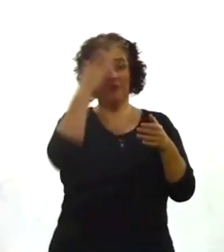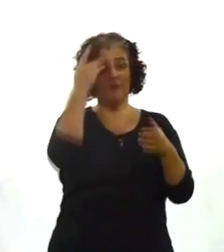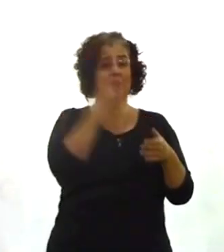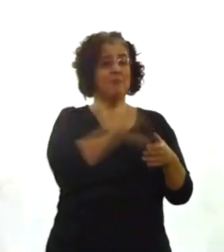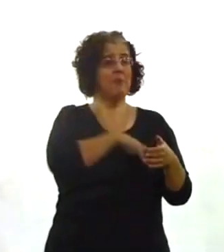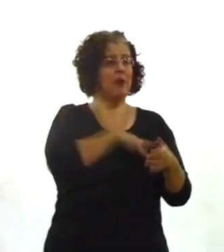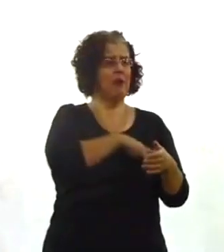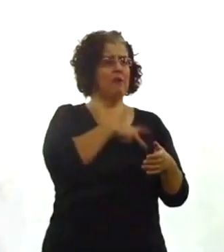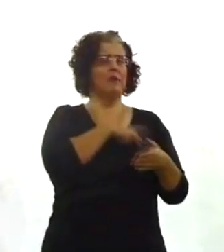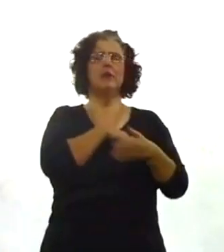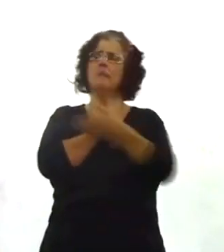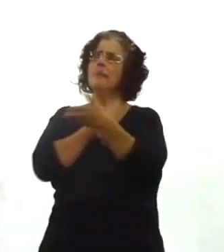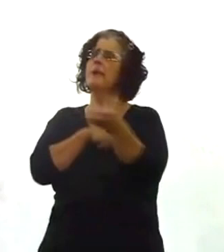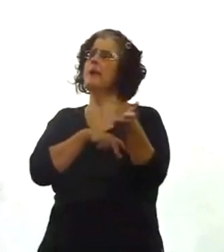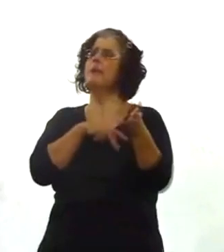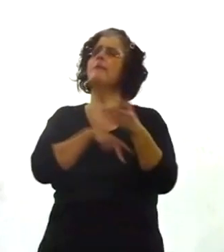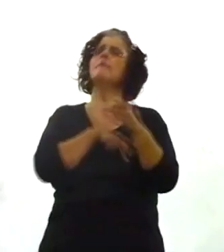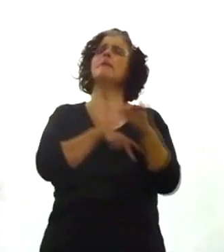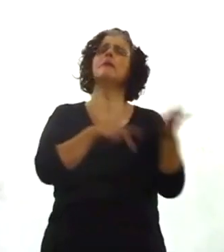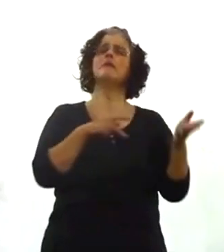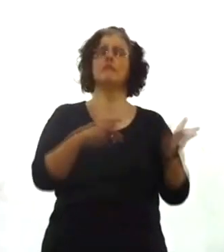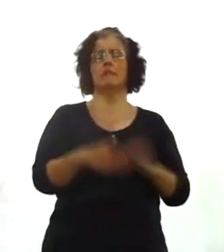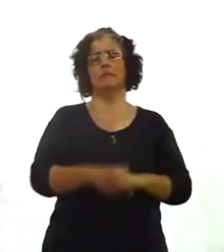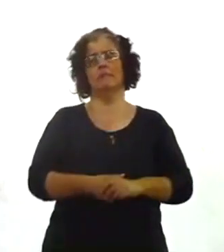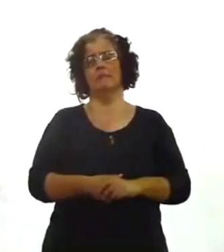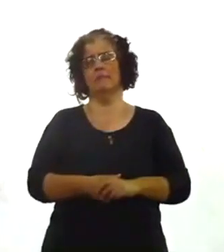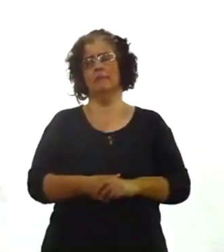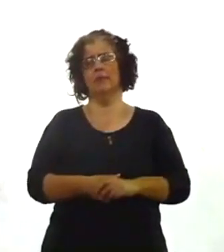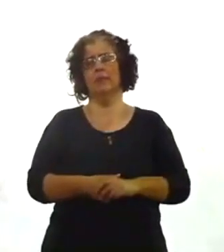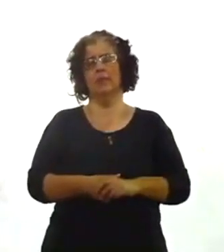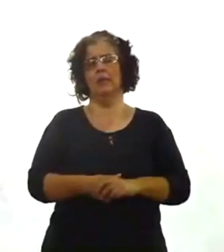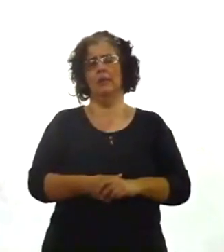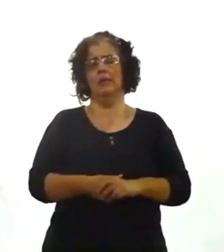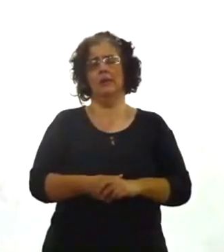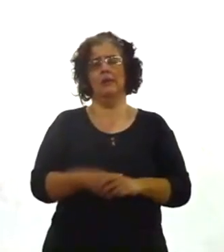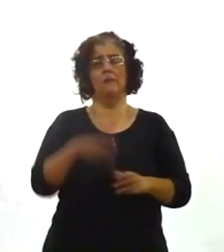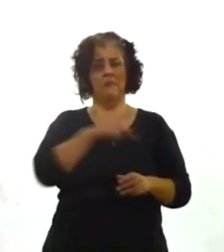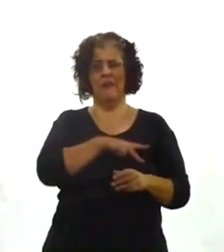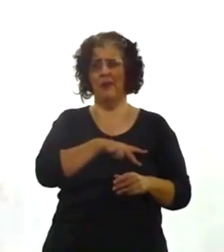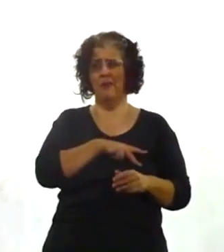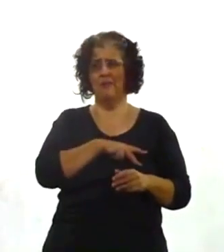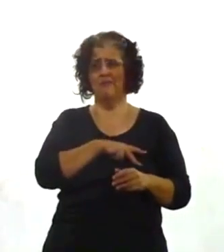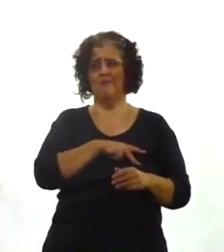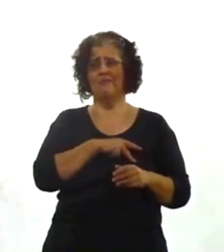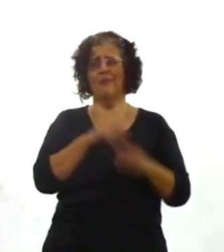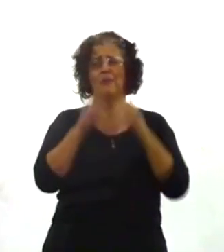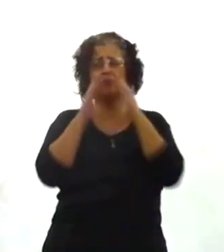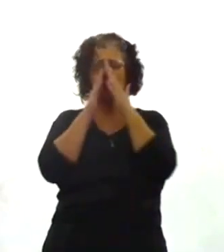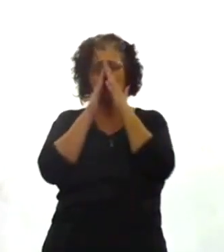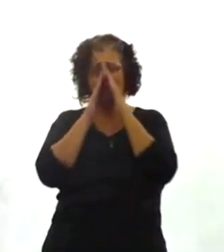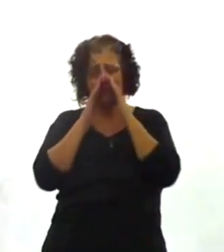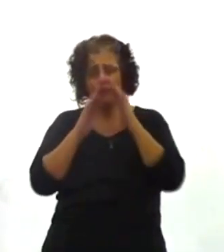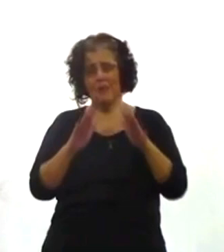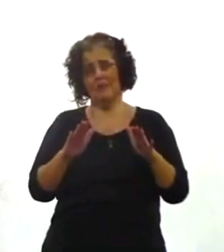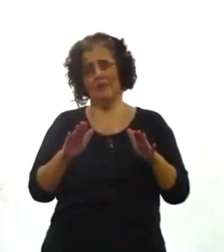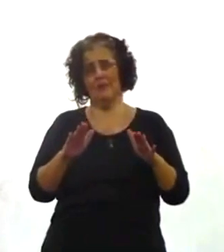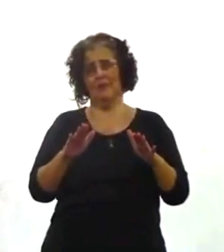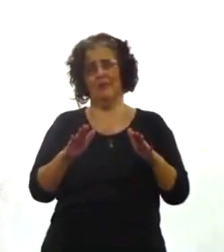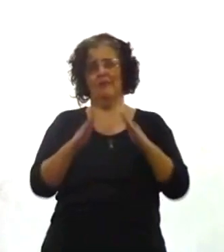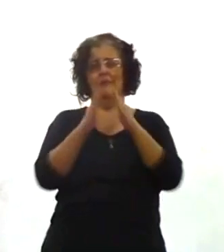Paulo está aqui, humildemente dizendo àqueles irmãos, irmãos, eu preciso que vocês